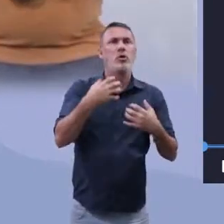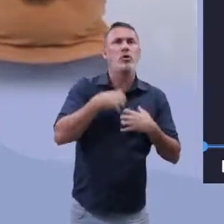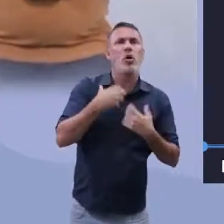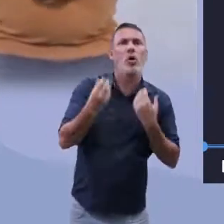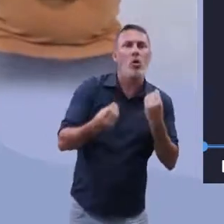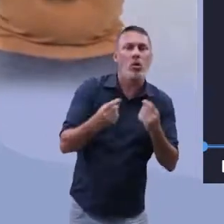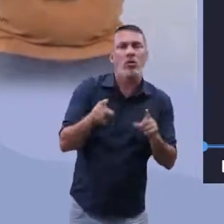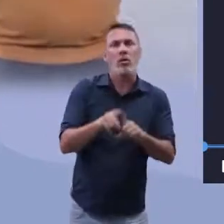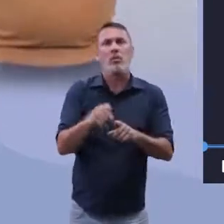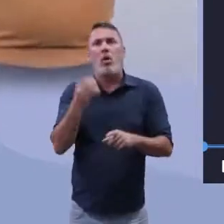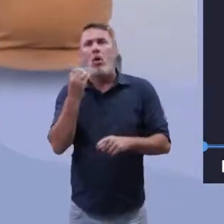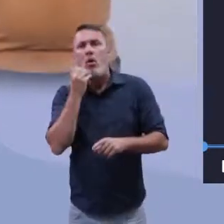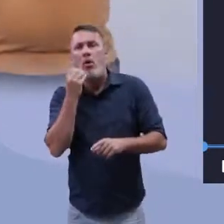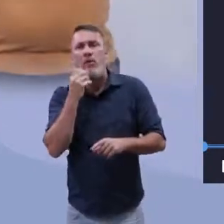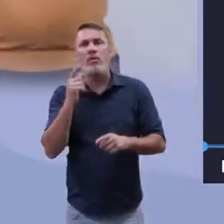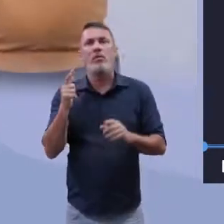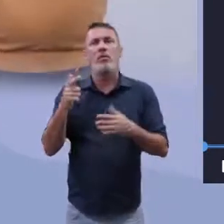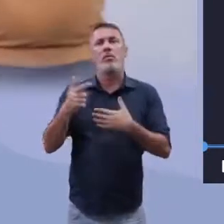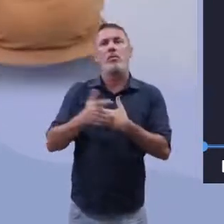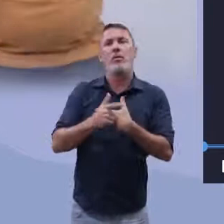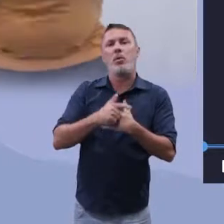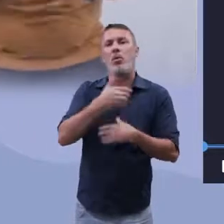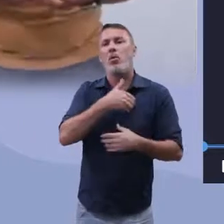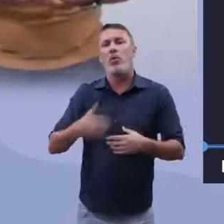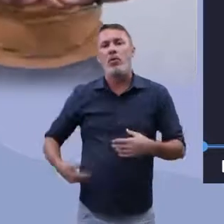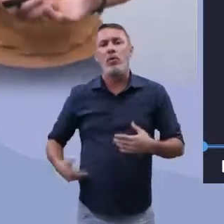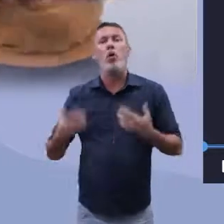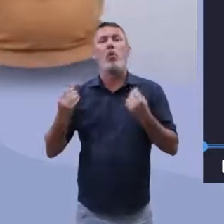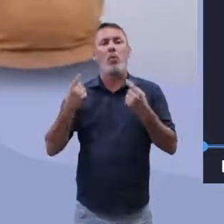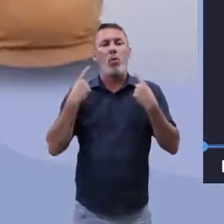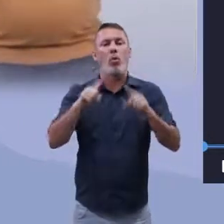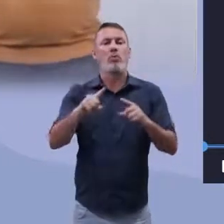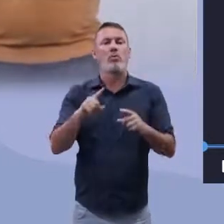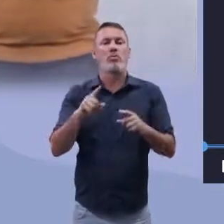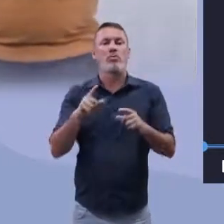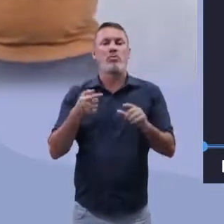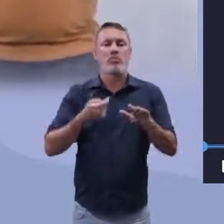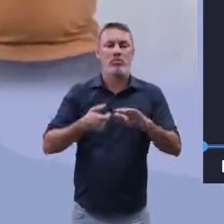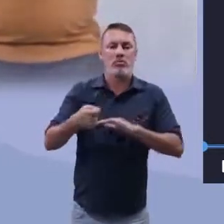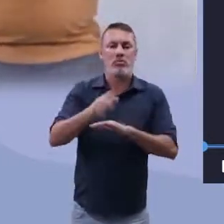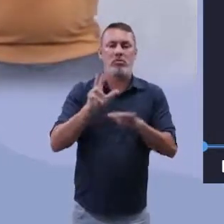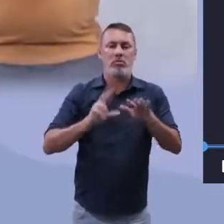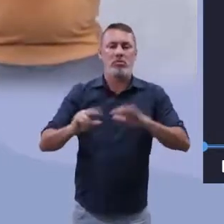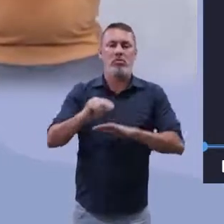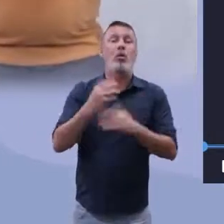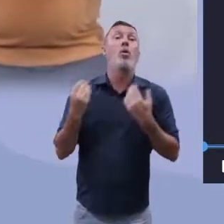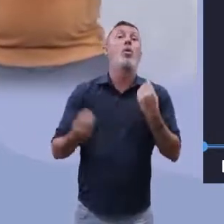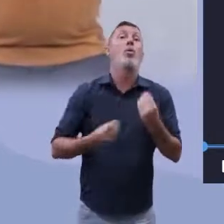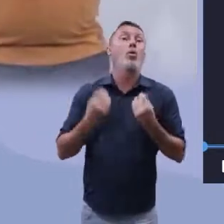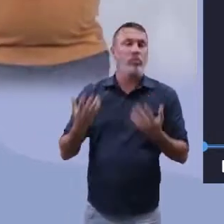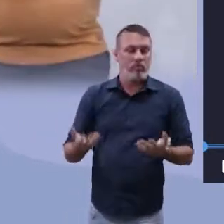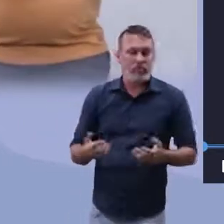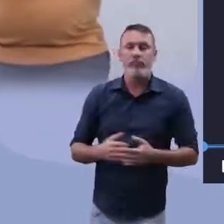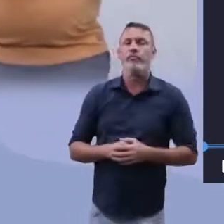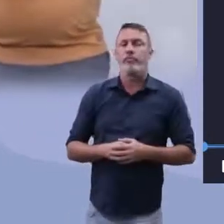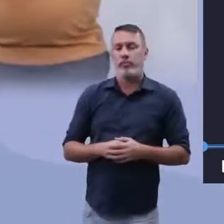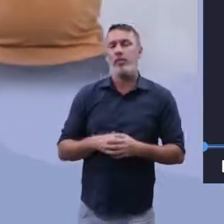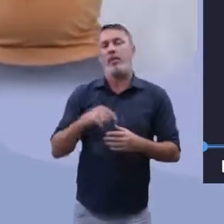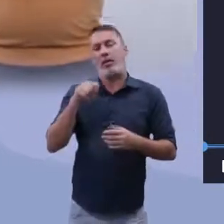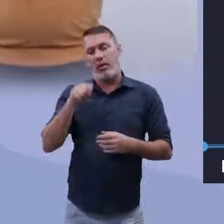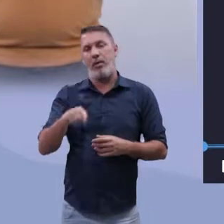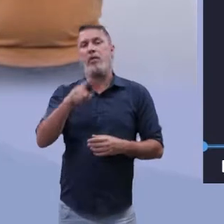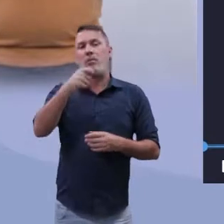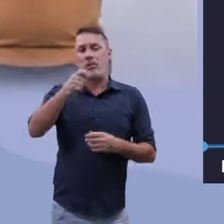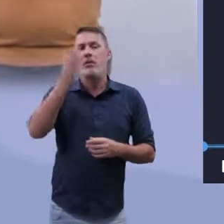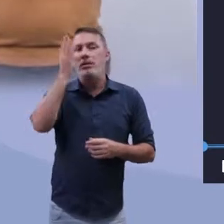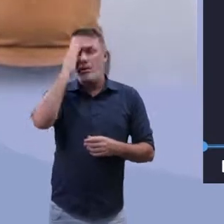E, obviamente, qual é o papel do governo em combater essa problemática? É isso que